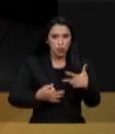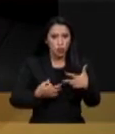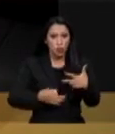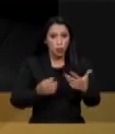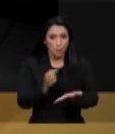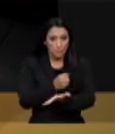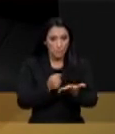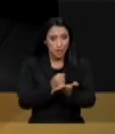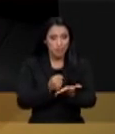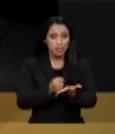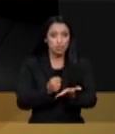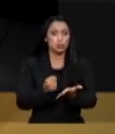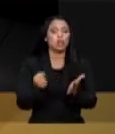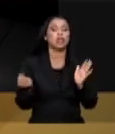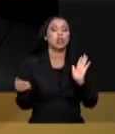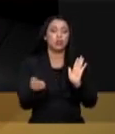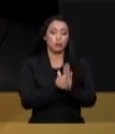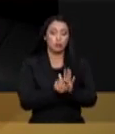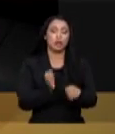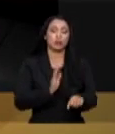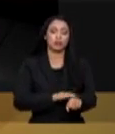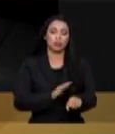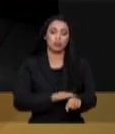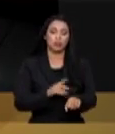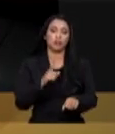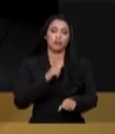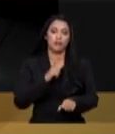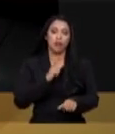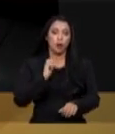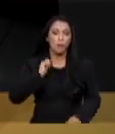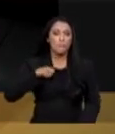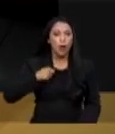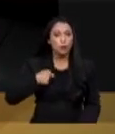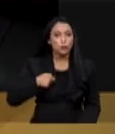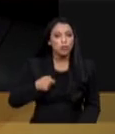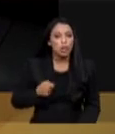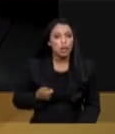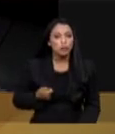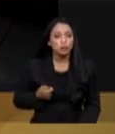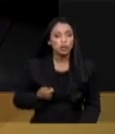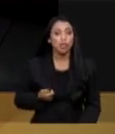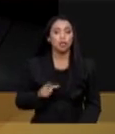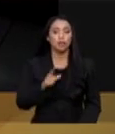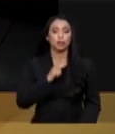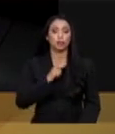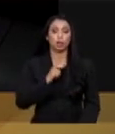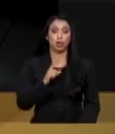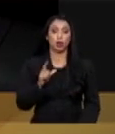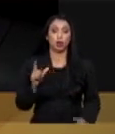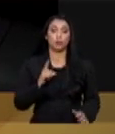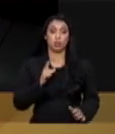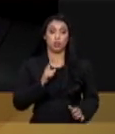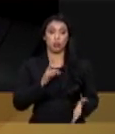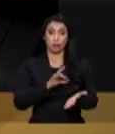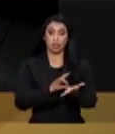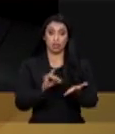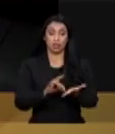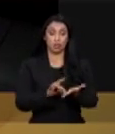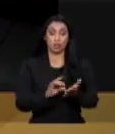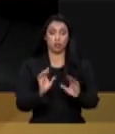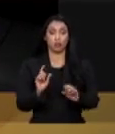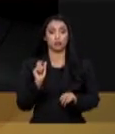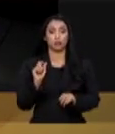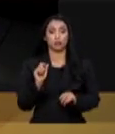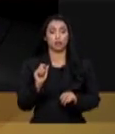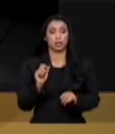temporal, assim o fazem dolosamente. Digo isso porque muitos desses ou são os nossos próprios algozes ou são os